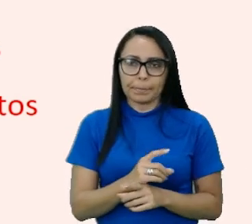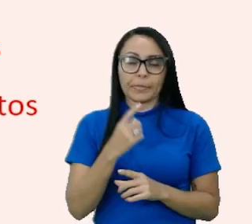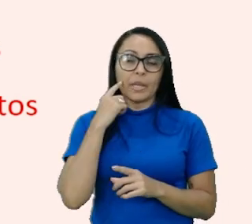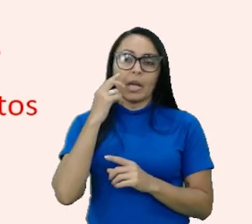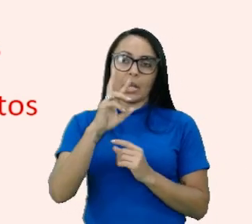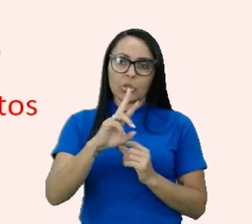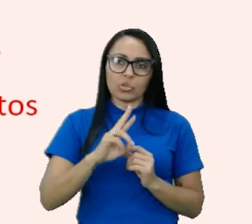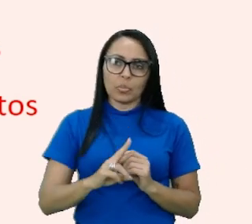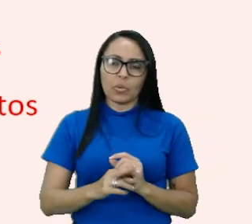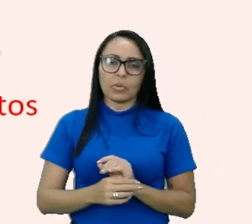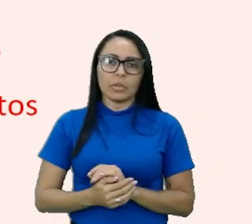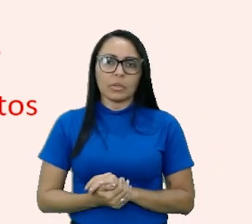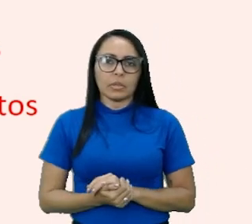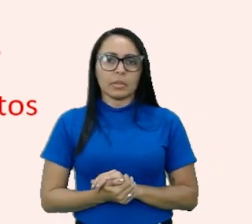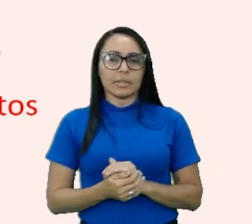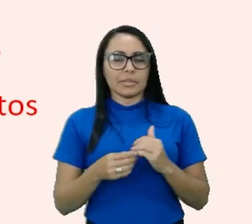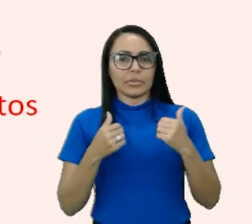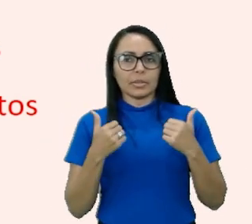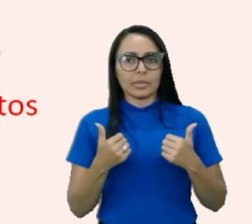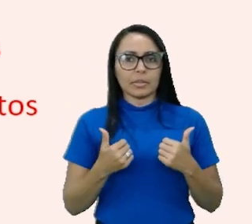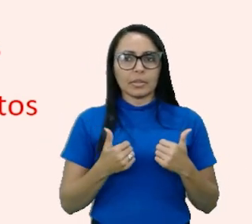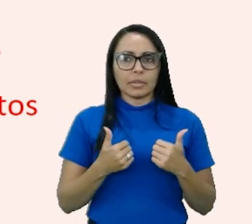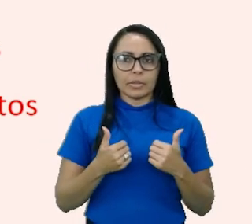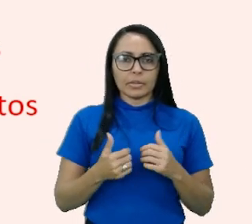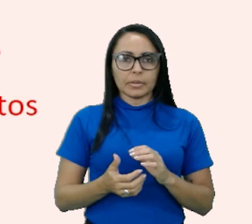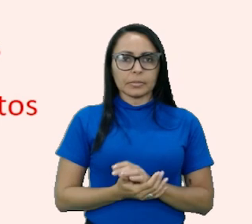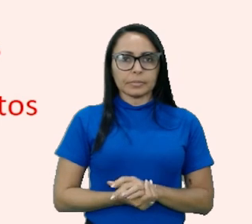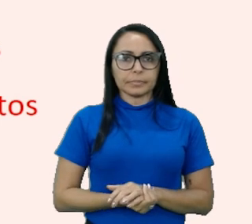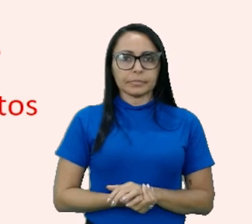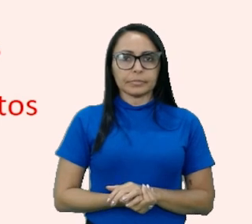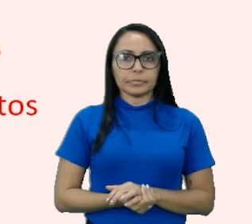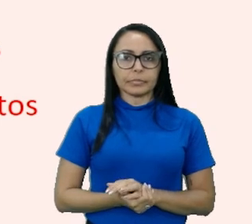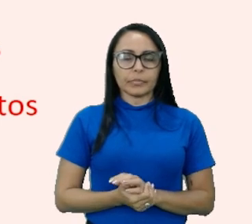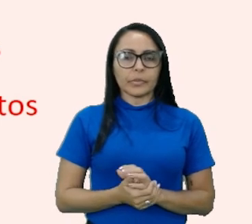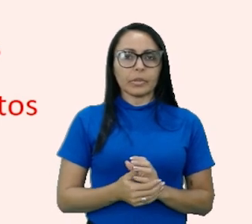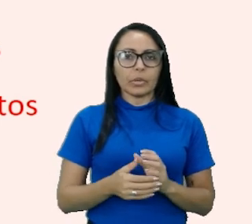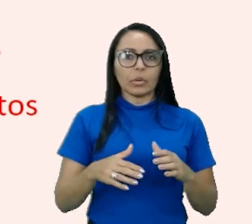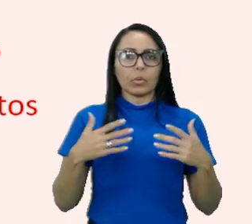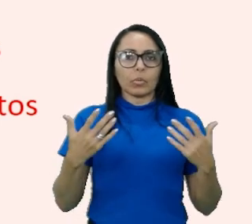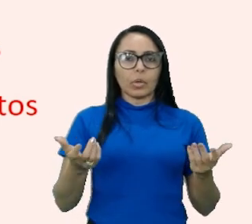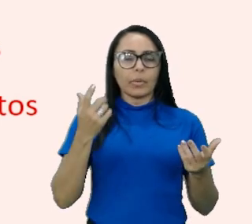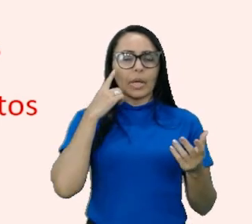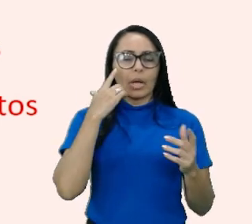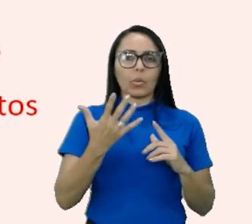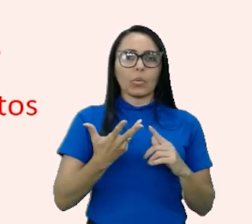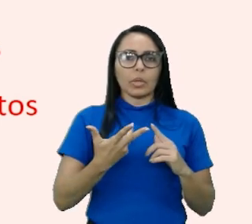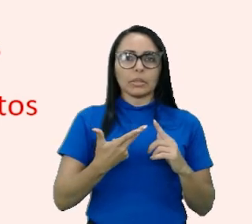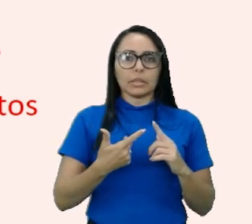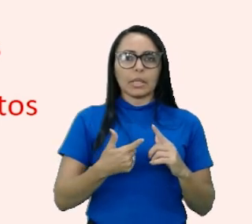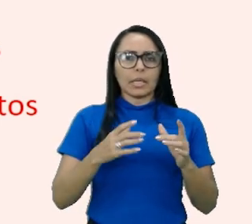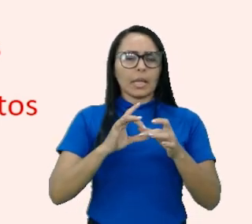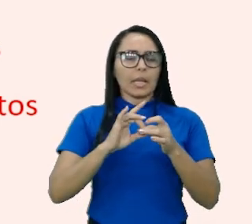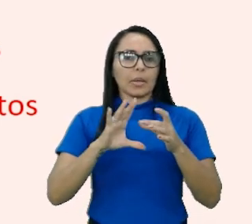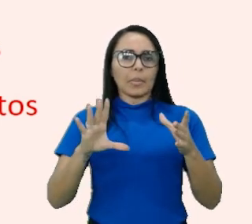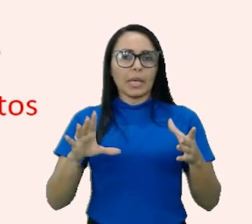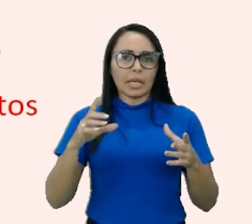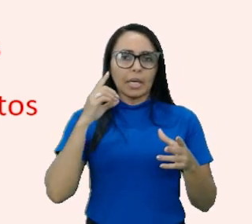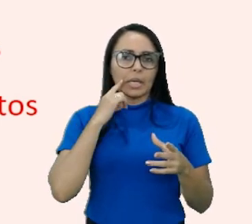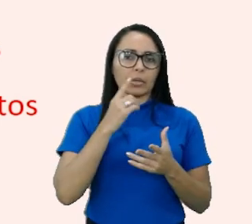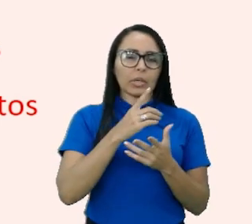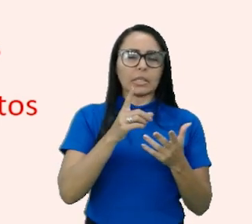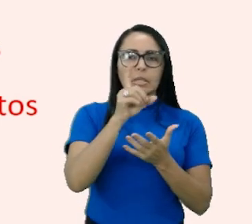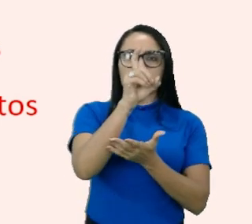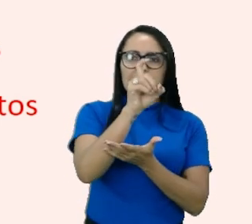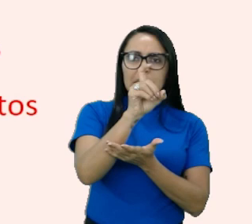resposta do inseticida. Show de bola? Olha aí qual é a quantidade de inseticida que é liberada a cada acionamento do